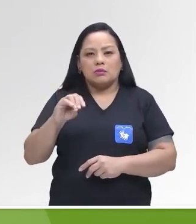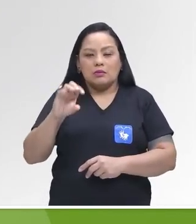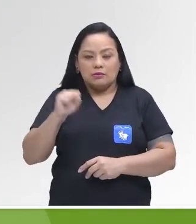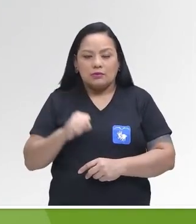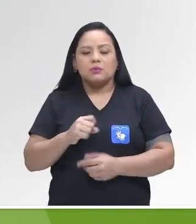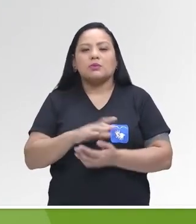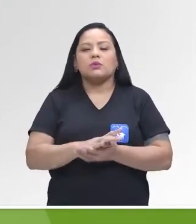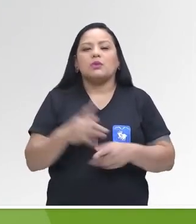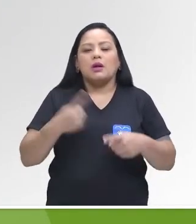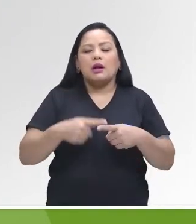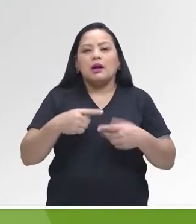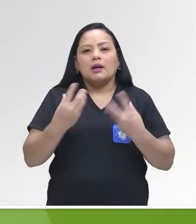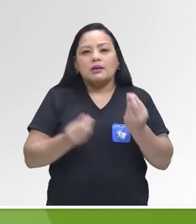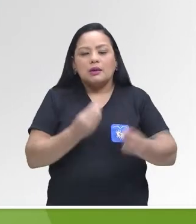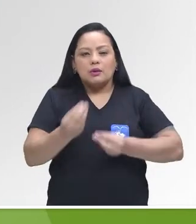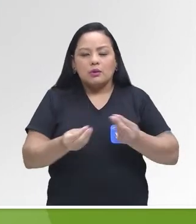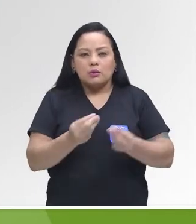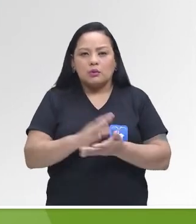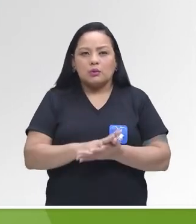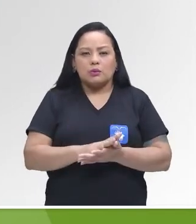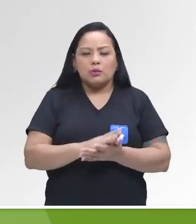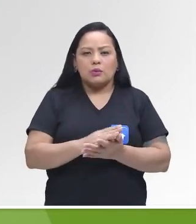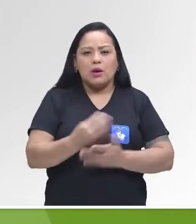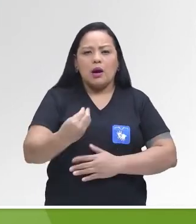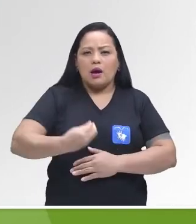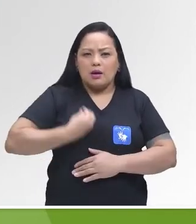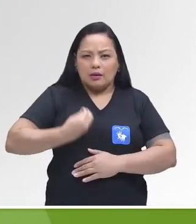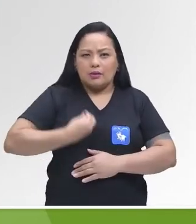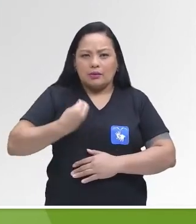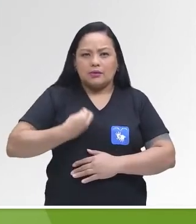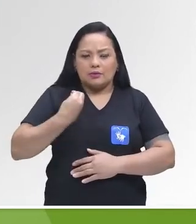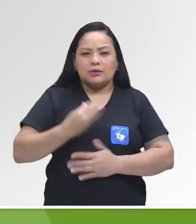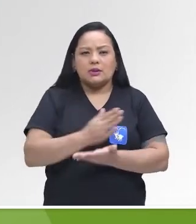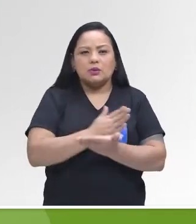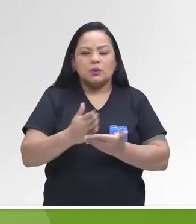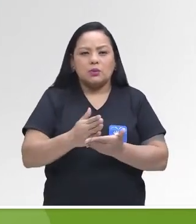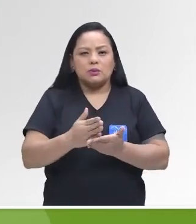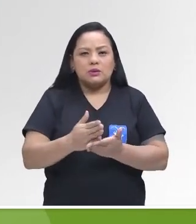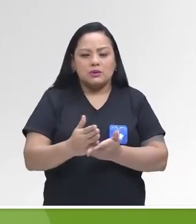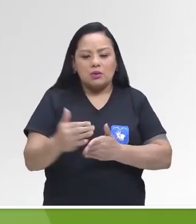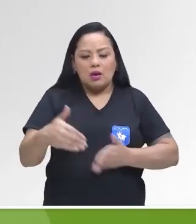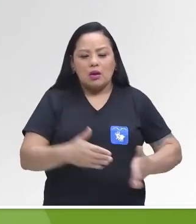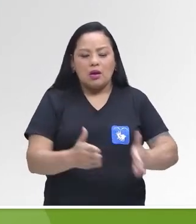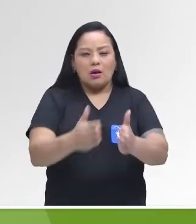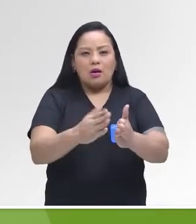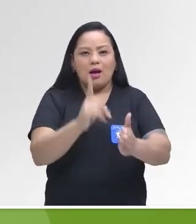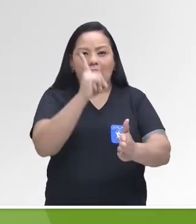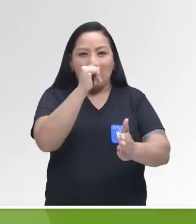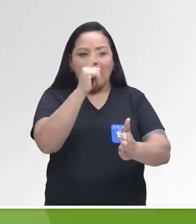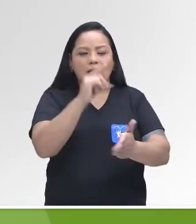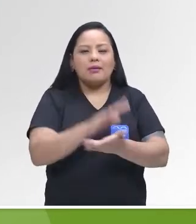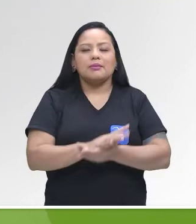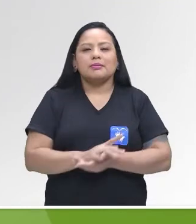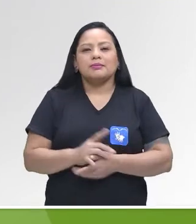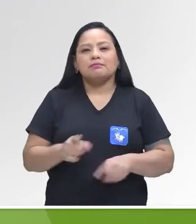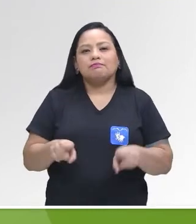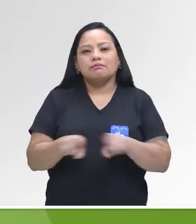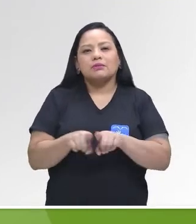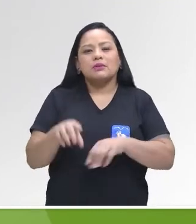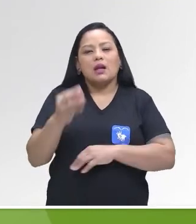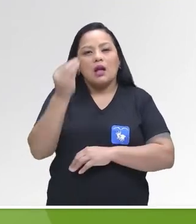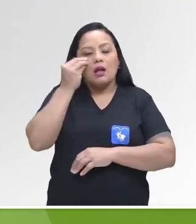E aí eles vão passar uma parte da vida deles na água, tá? Então, a gente pode observar